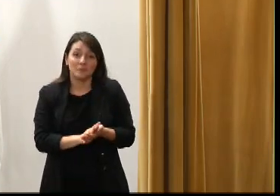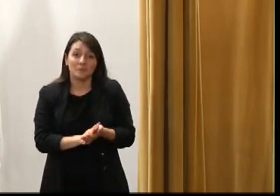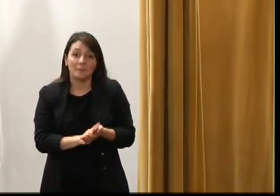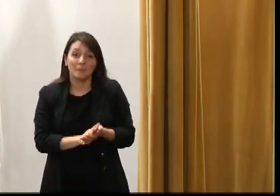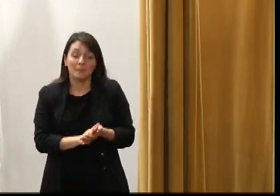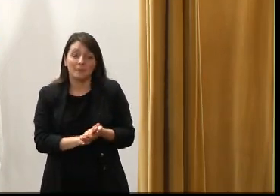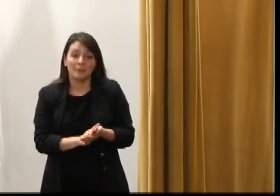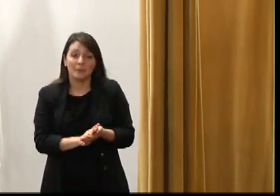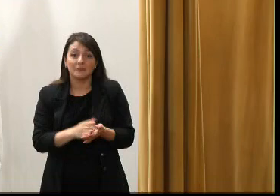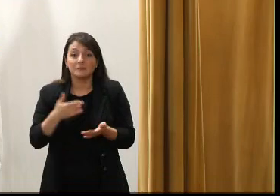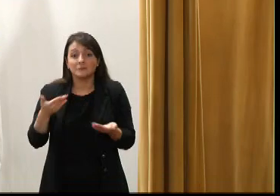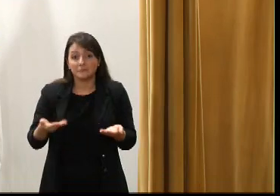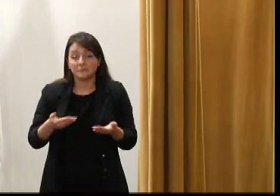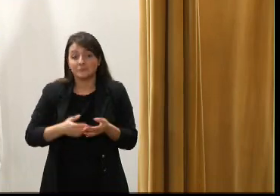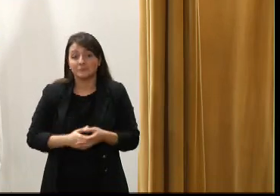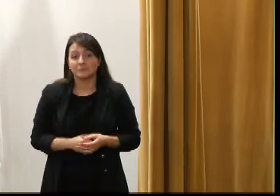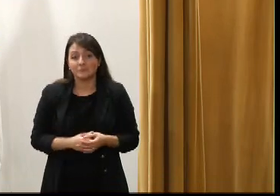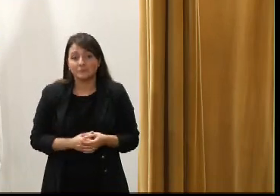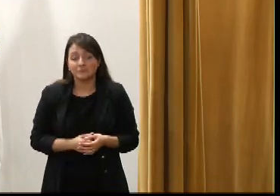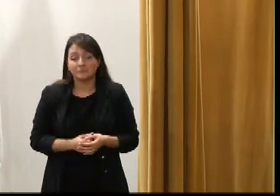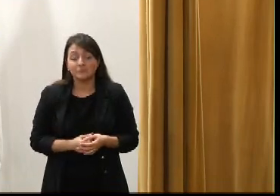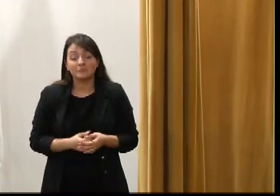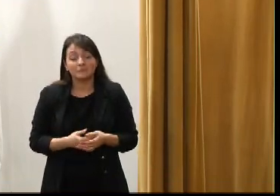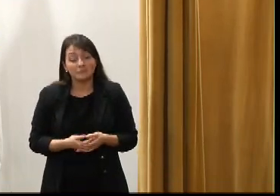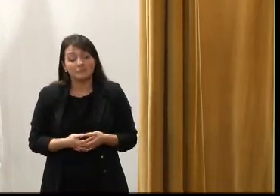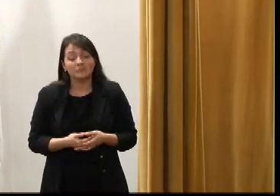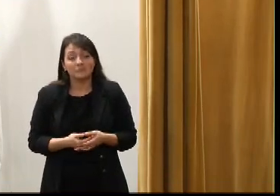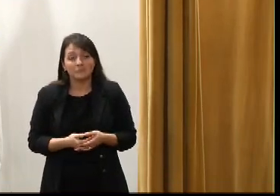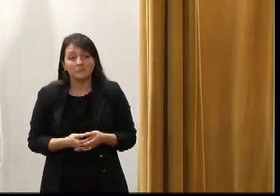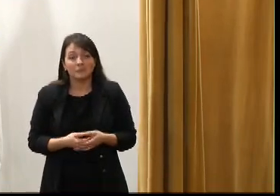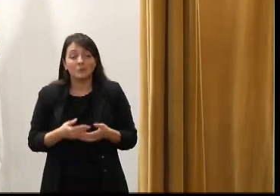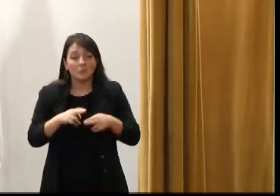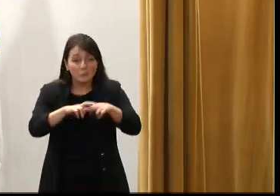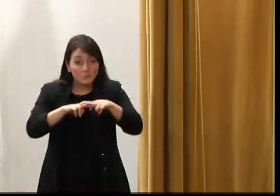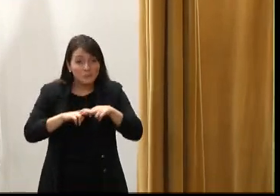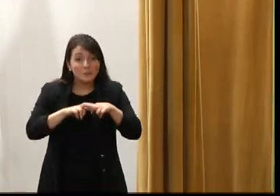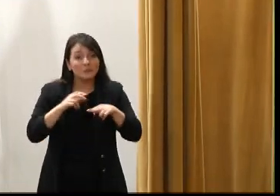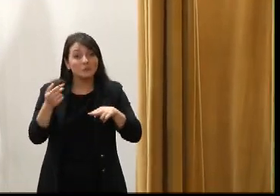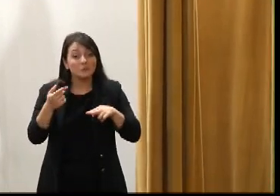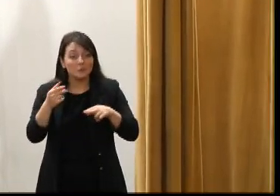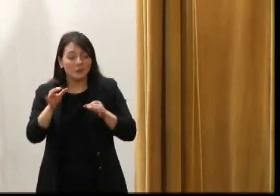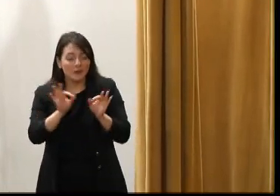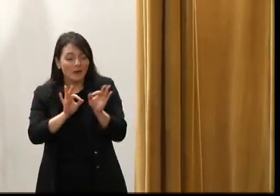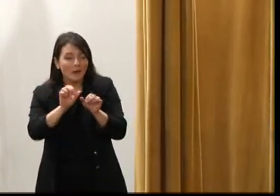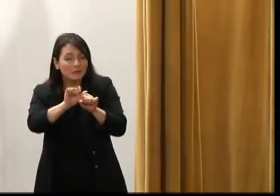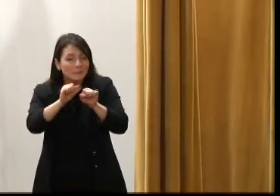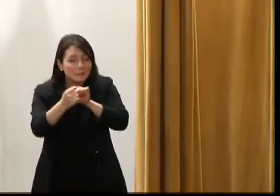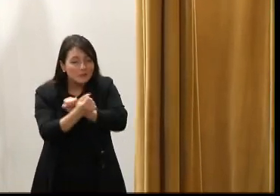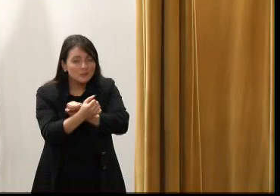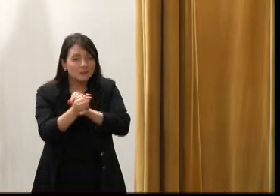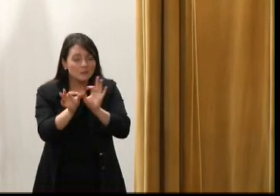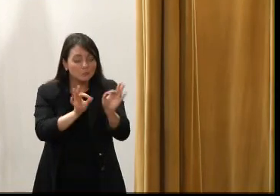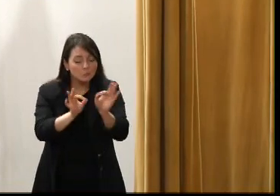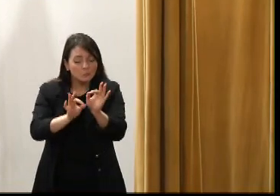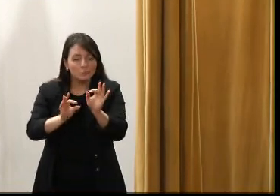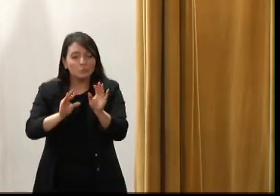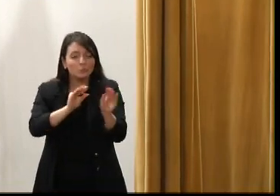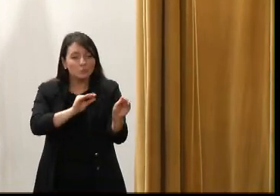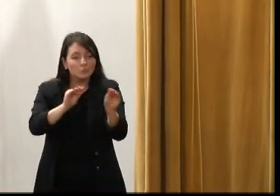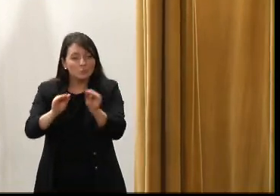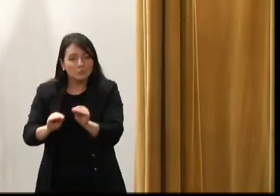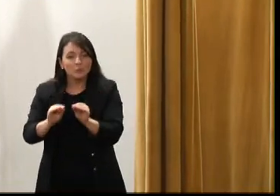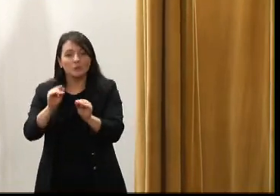não virtuoso. E, portanto, prevenção e adaptação é, sem dúvida